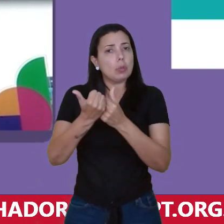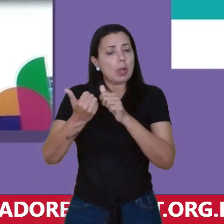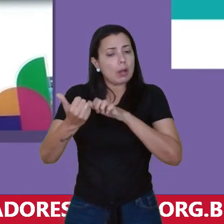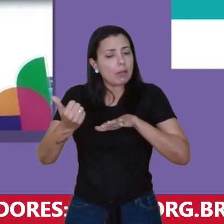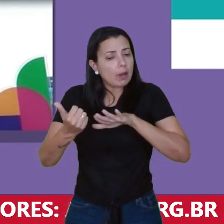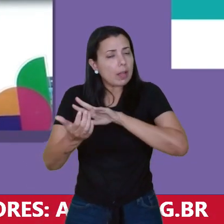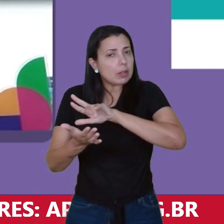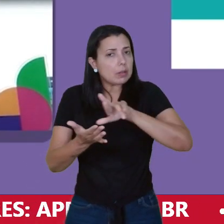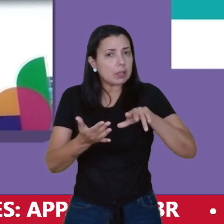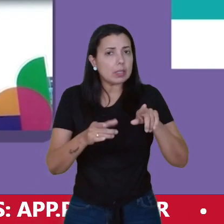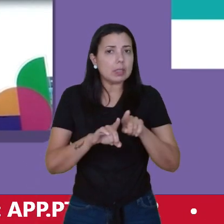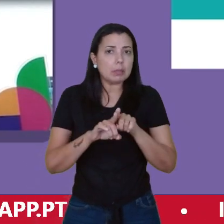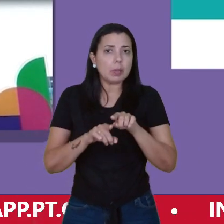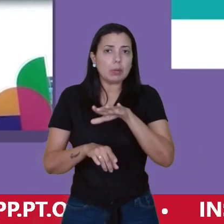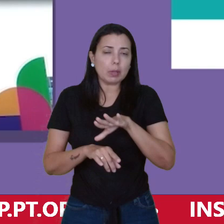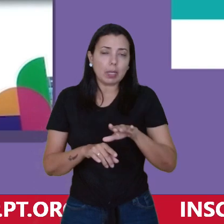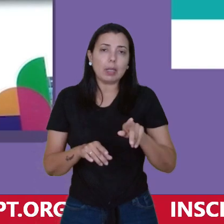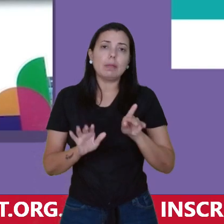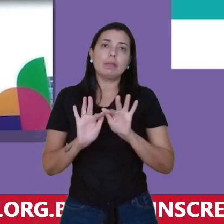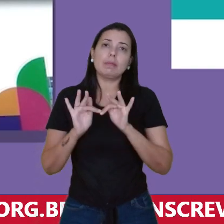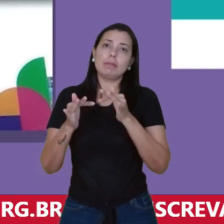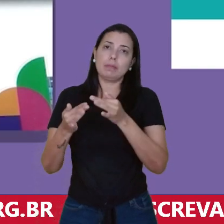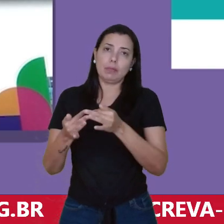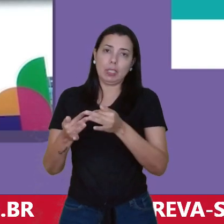lugares, inclusive o lugar da família.